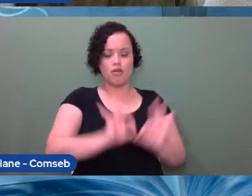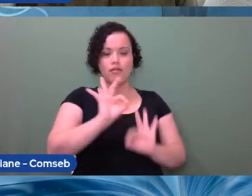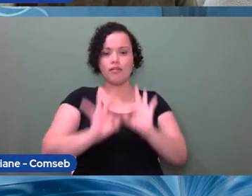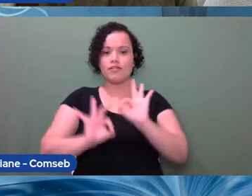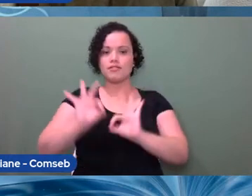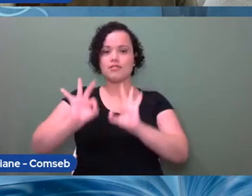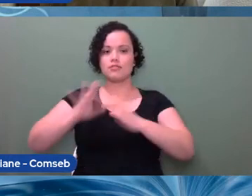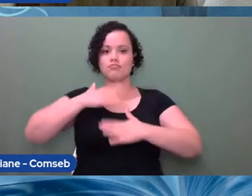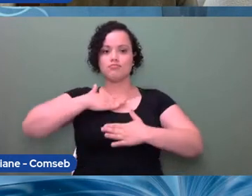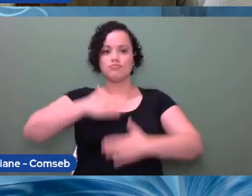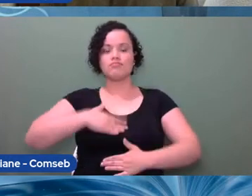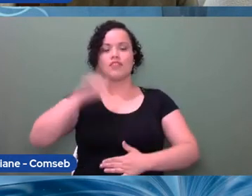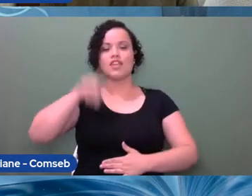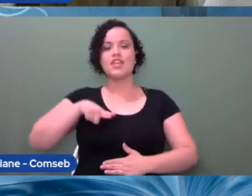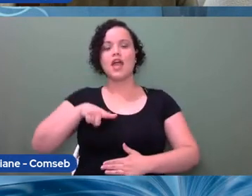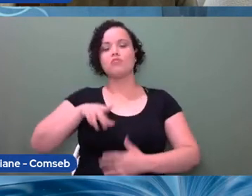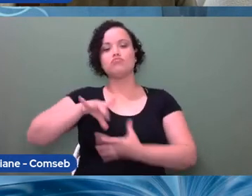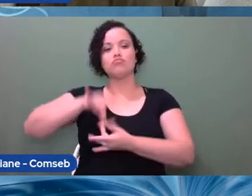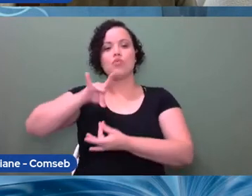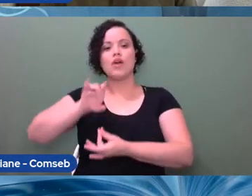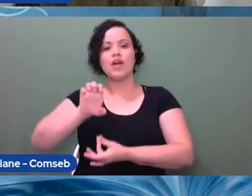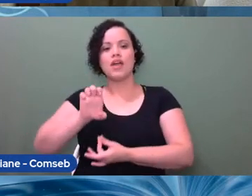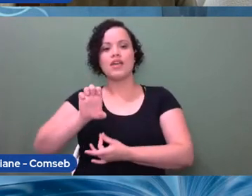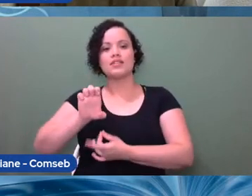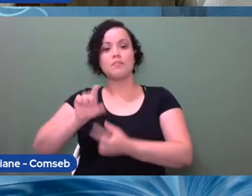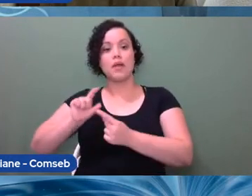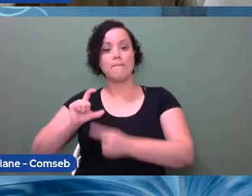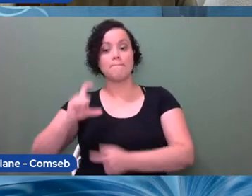espírito com letra maiúscula, está